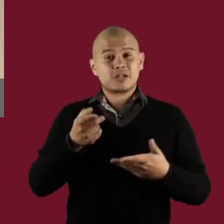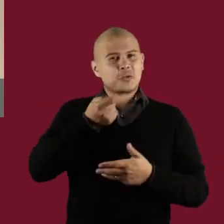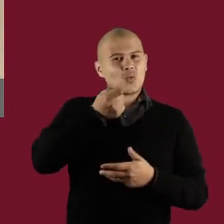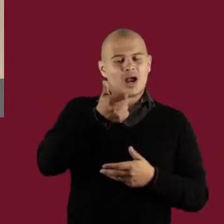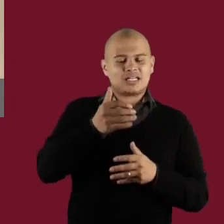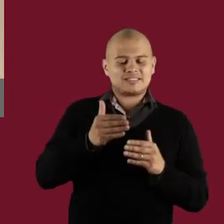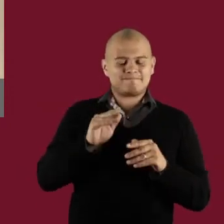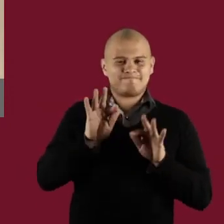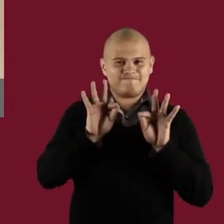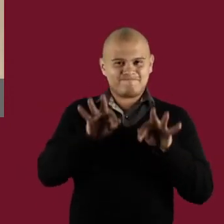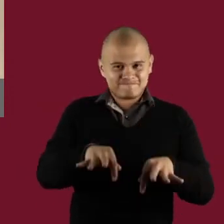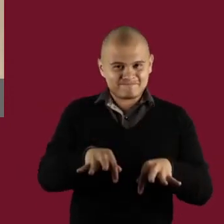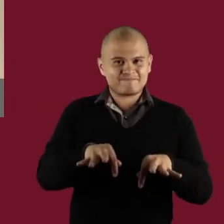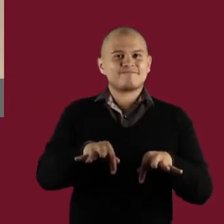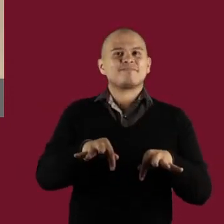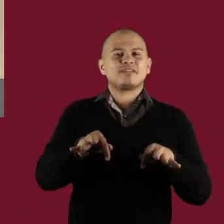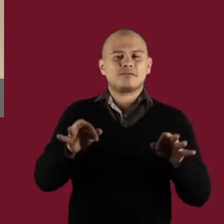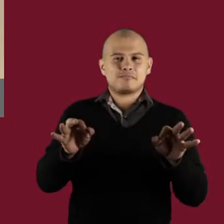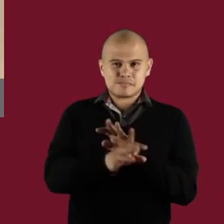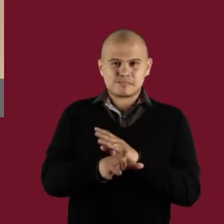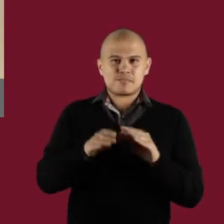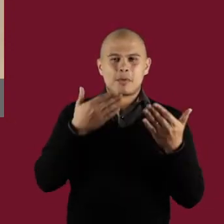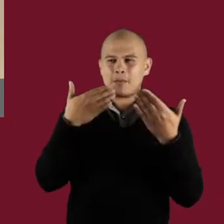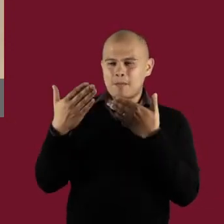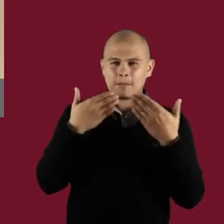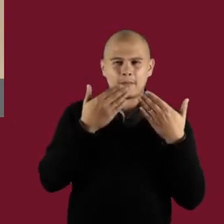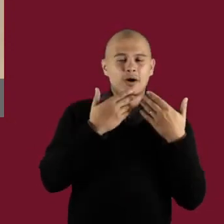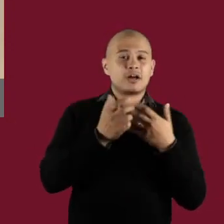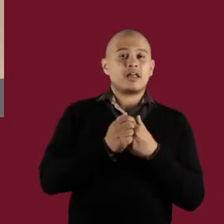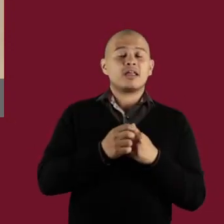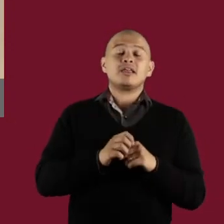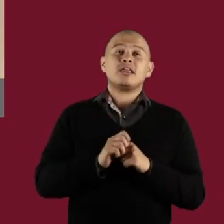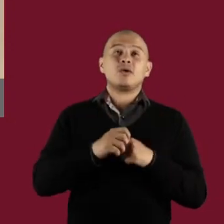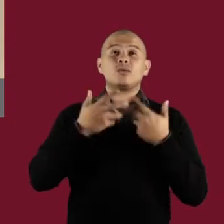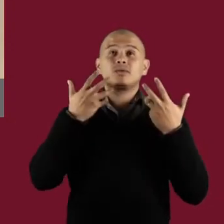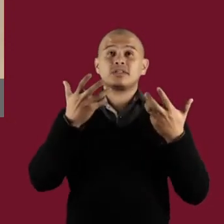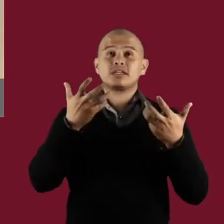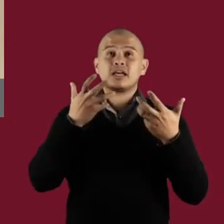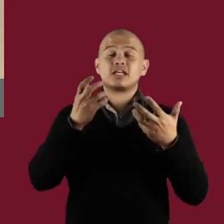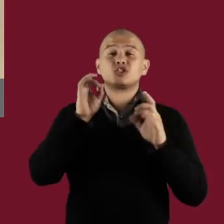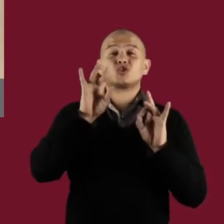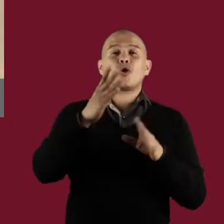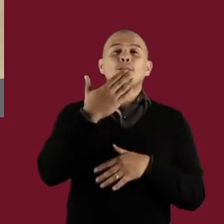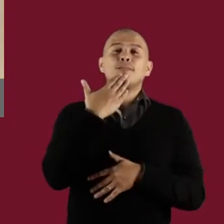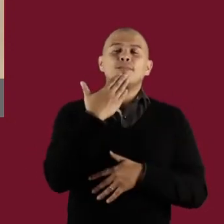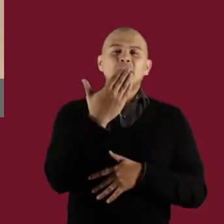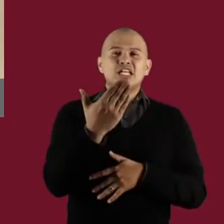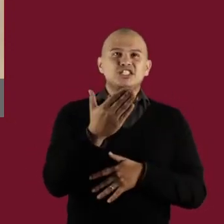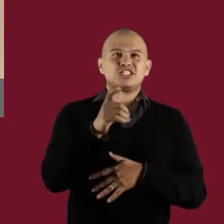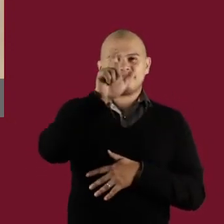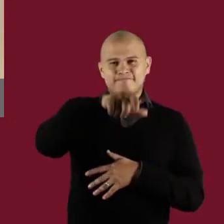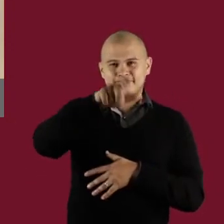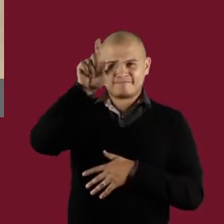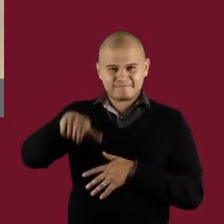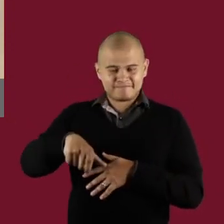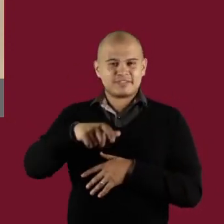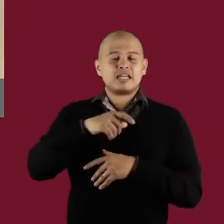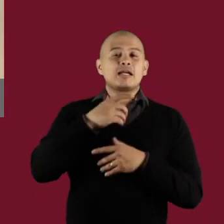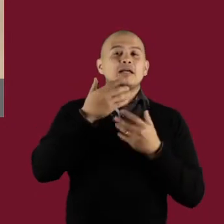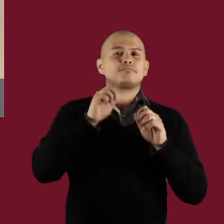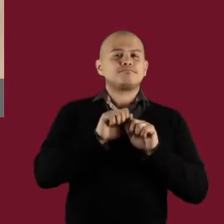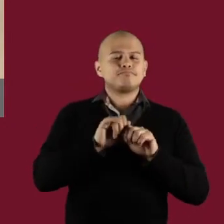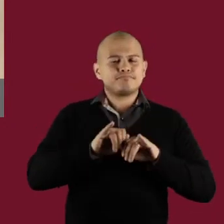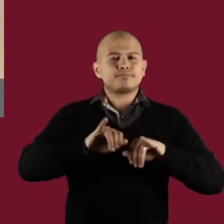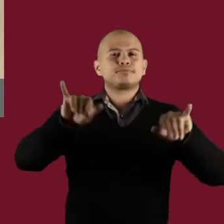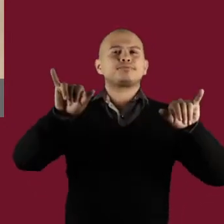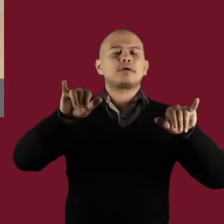conversa. Eu gostaria de pedir a vocês que dissessem para o público brasileiro onde